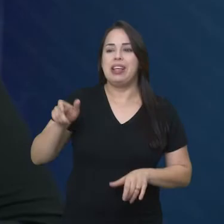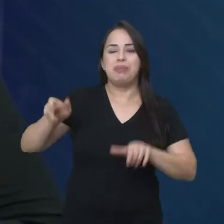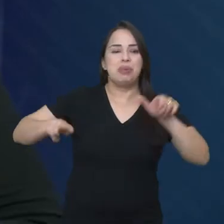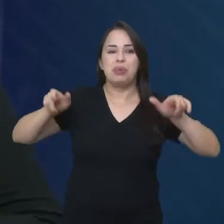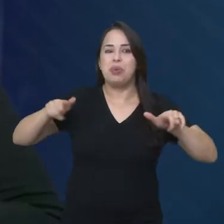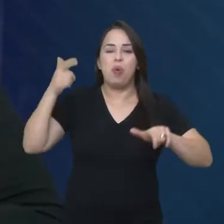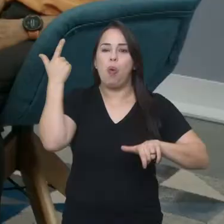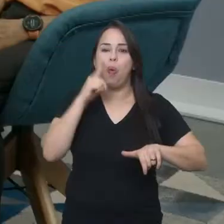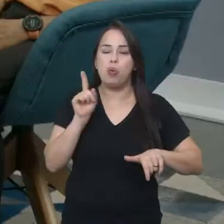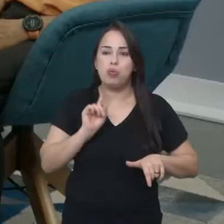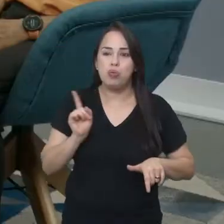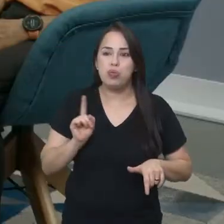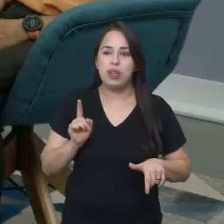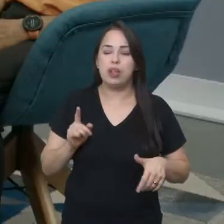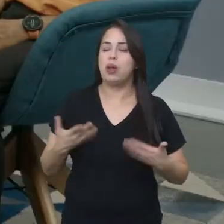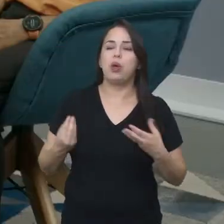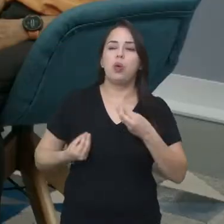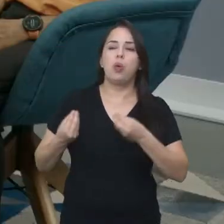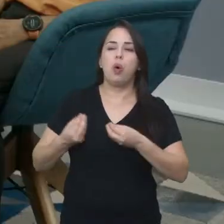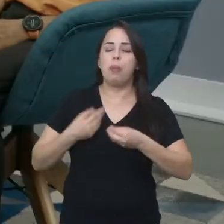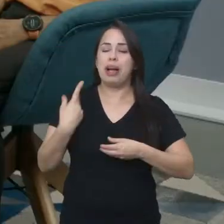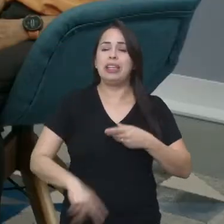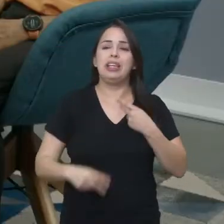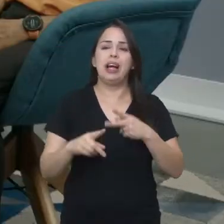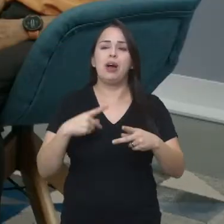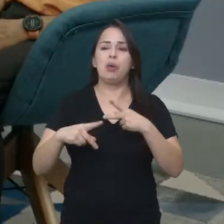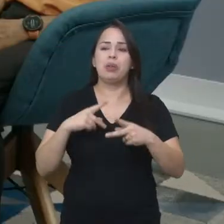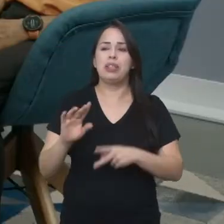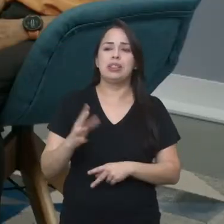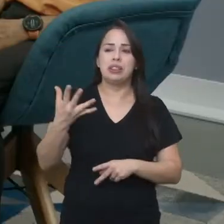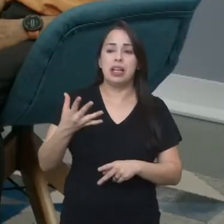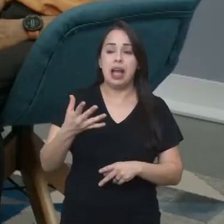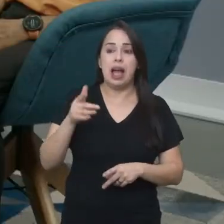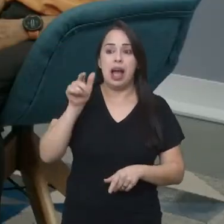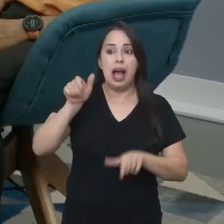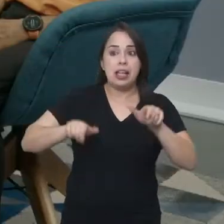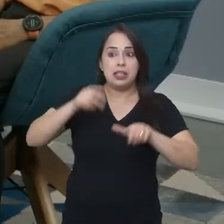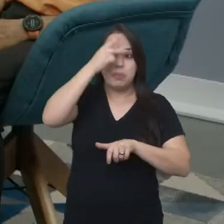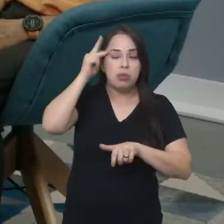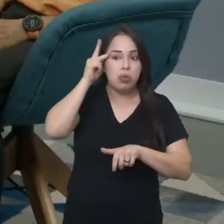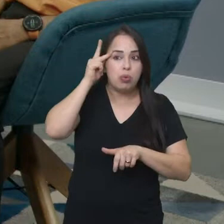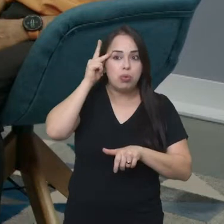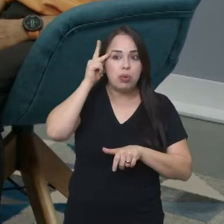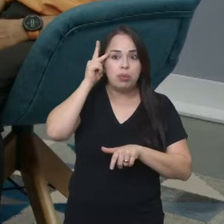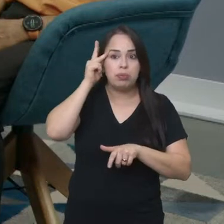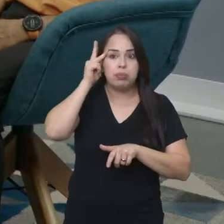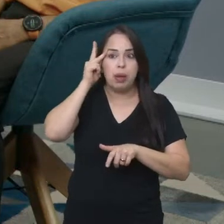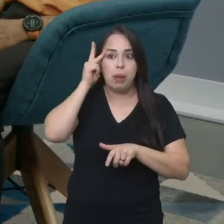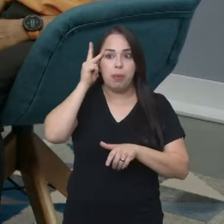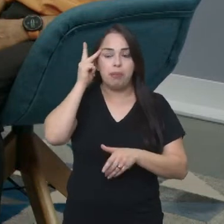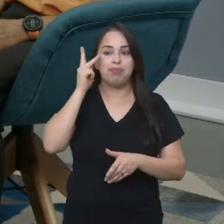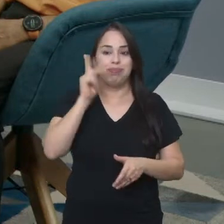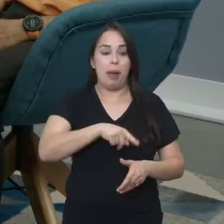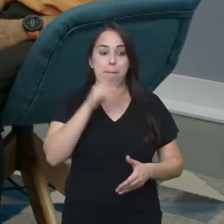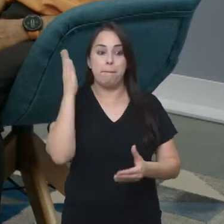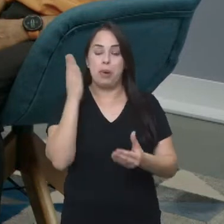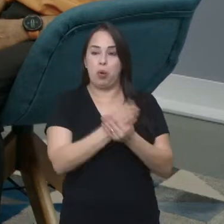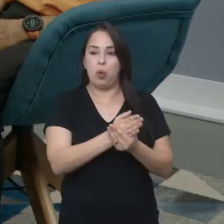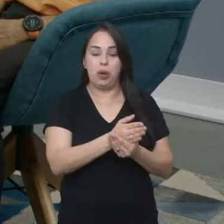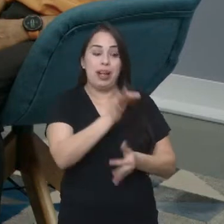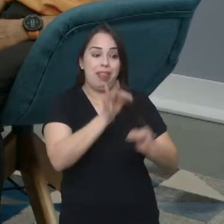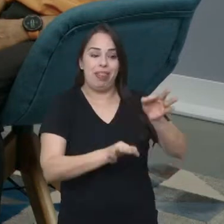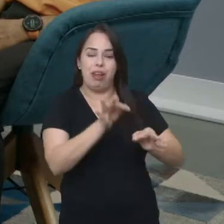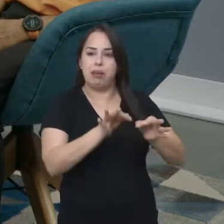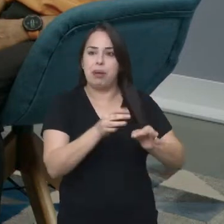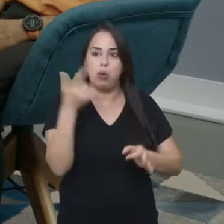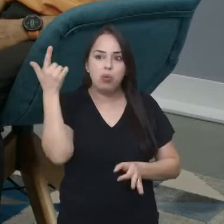período. Como que está a situação no município hoje? Muitas pessoas têm até que recorrer à questão judicial para poder conseguir